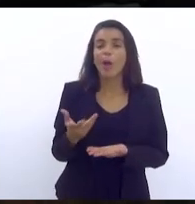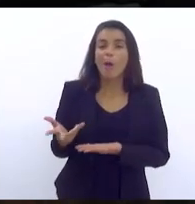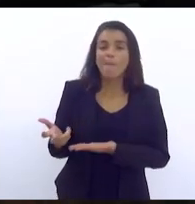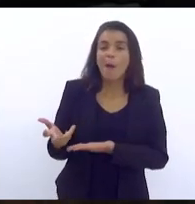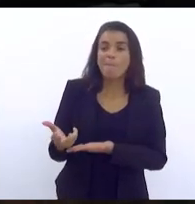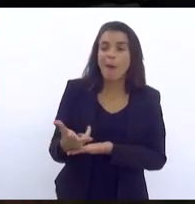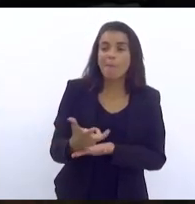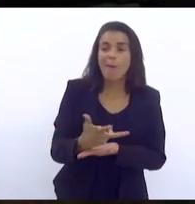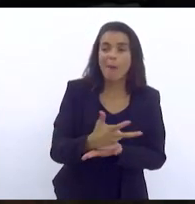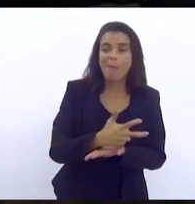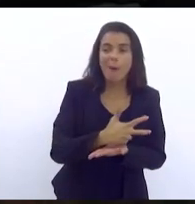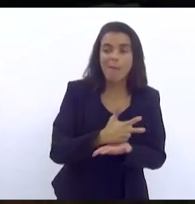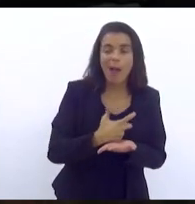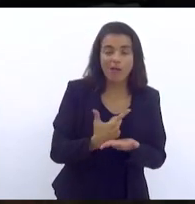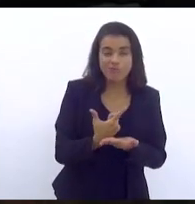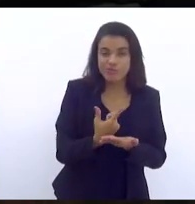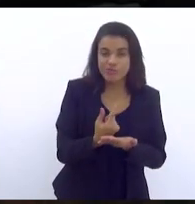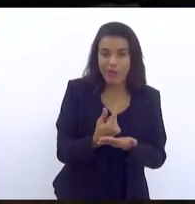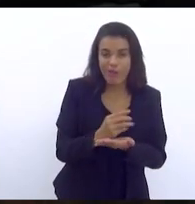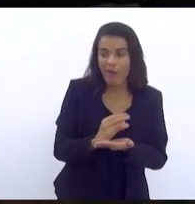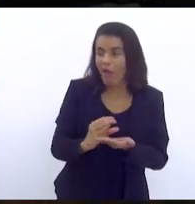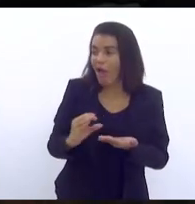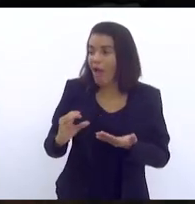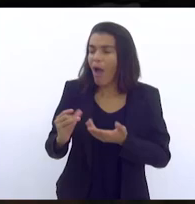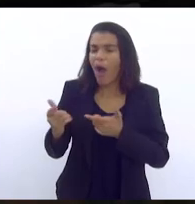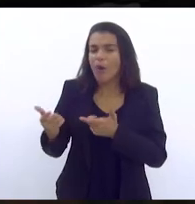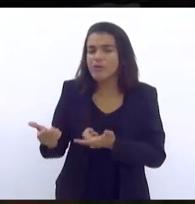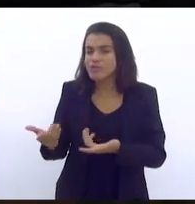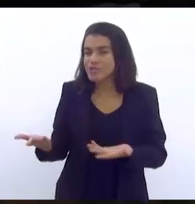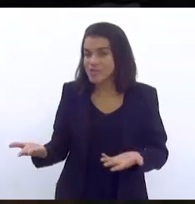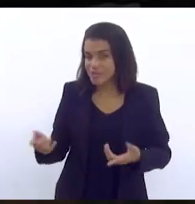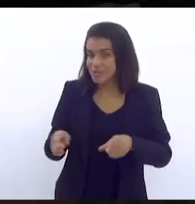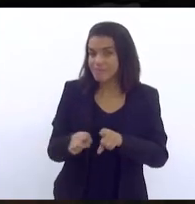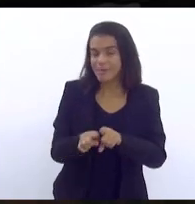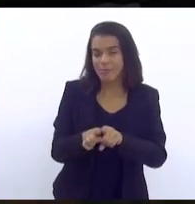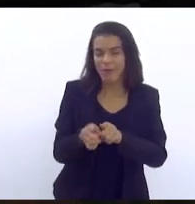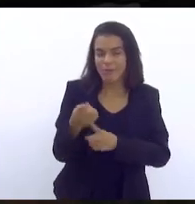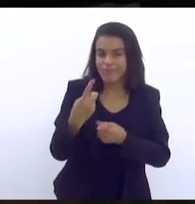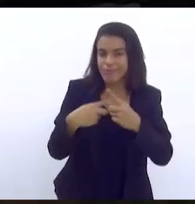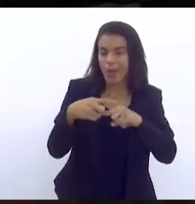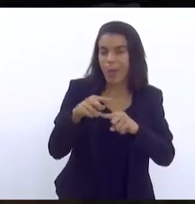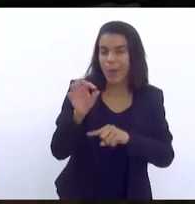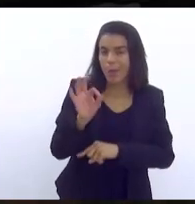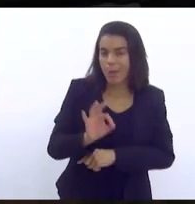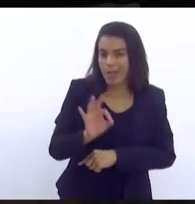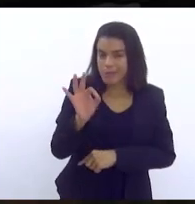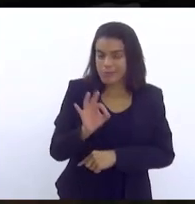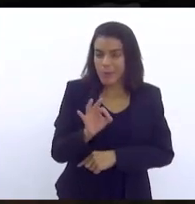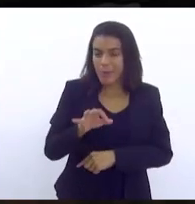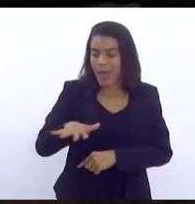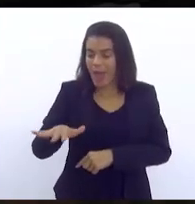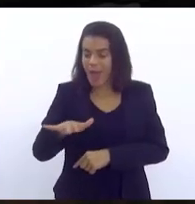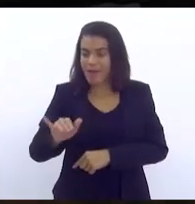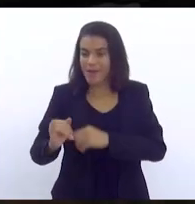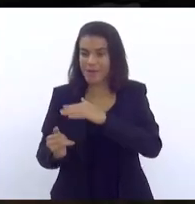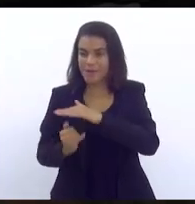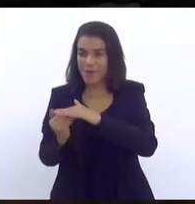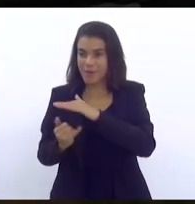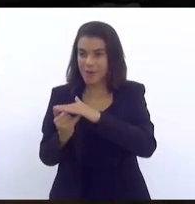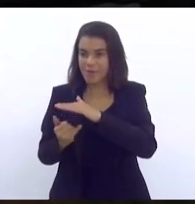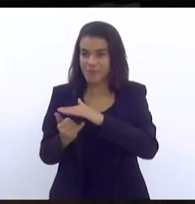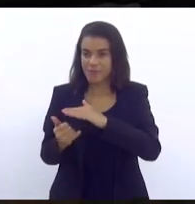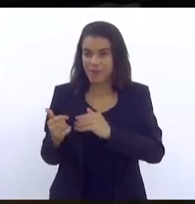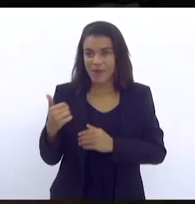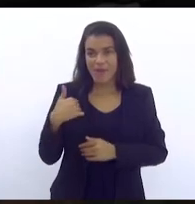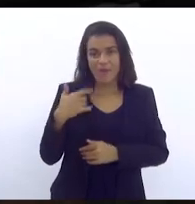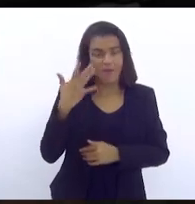é a previsão desse lucro eh retornar minimamente né um percentual dele para as áreas informal é é ao meu ver é o